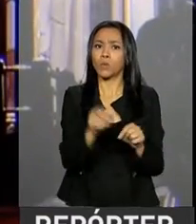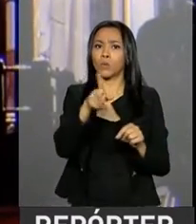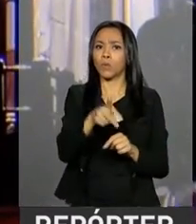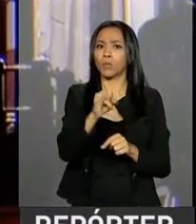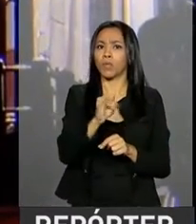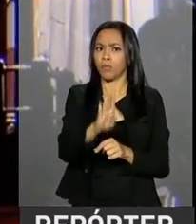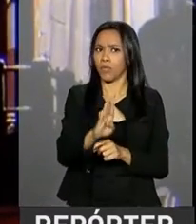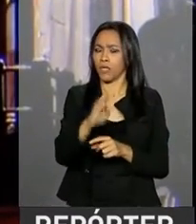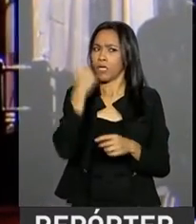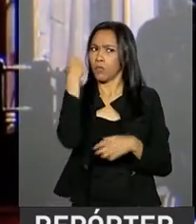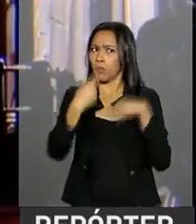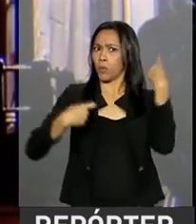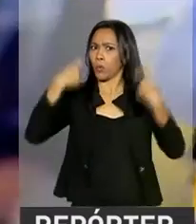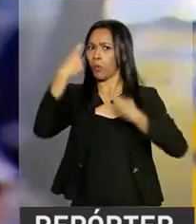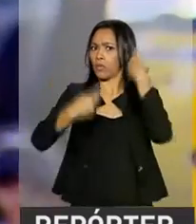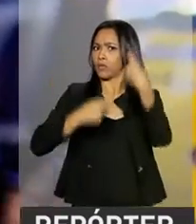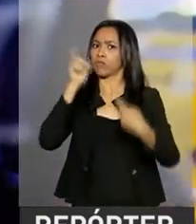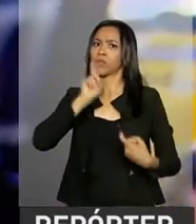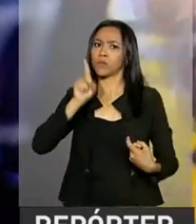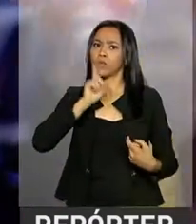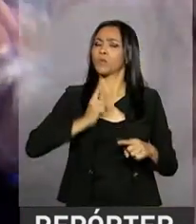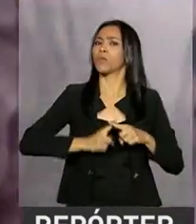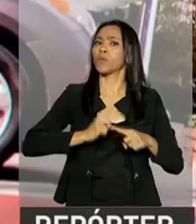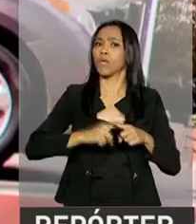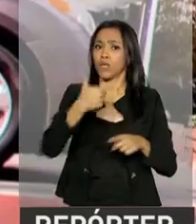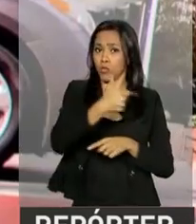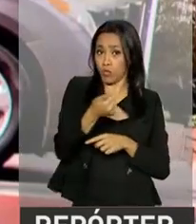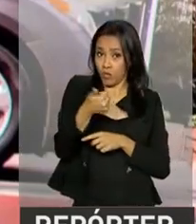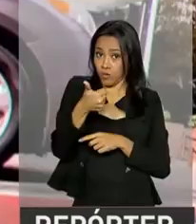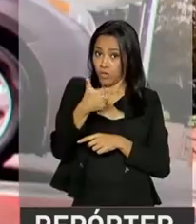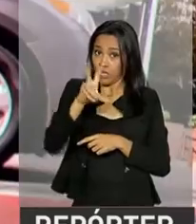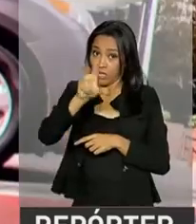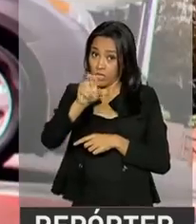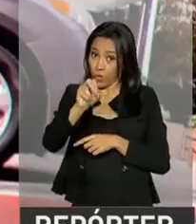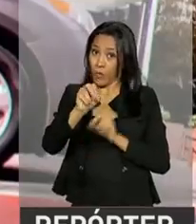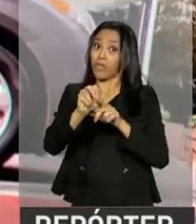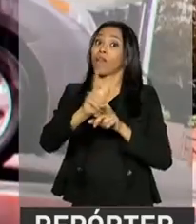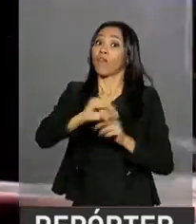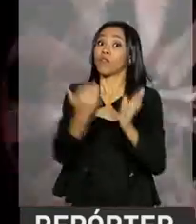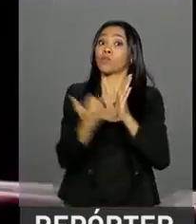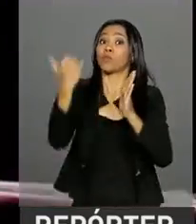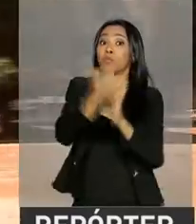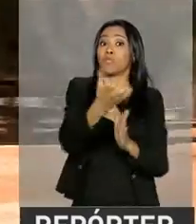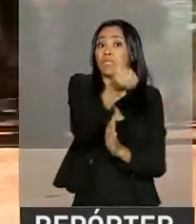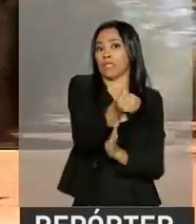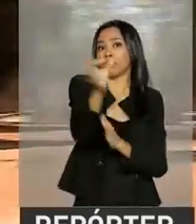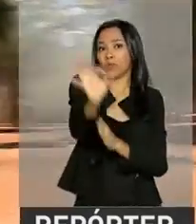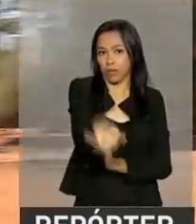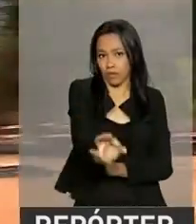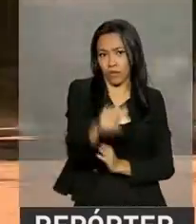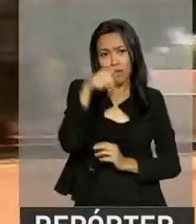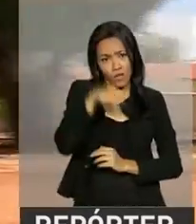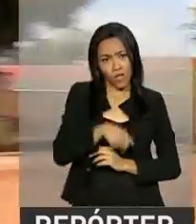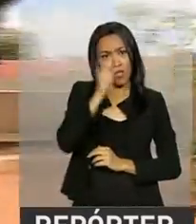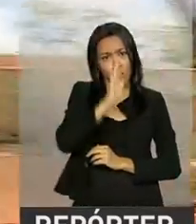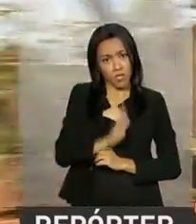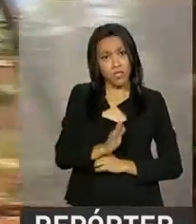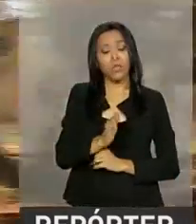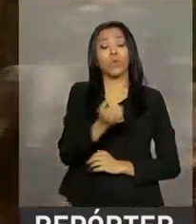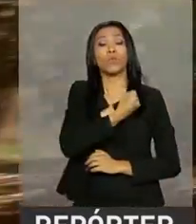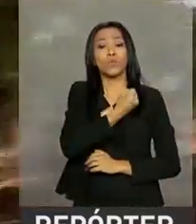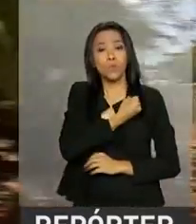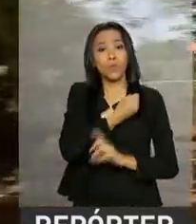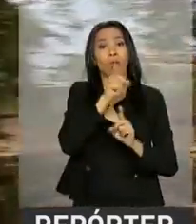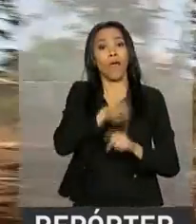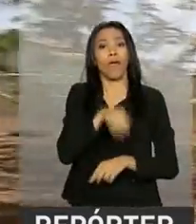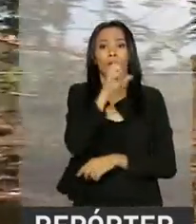causa preocupação aos americanos a ideia de que em 2050 vai custar 6%. No Brasil, o número atual já é